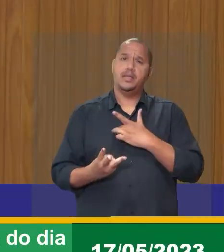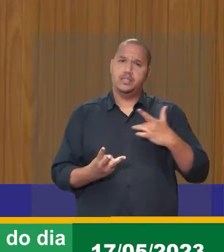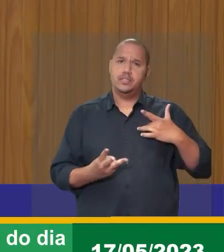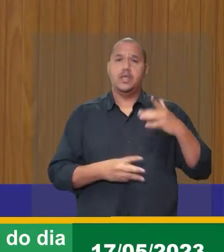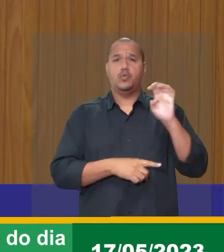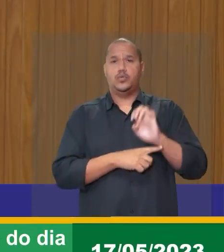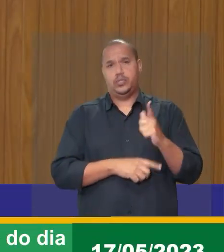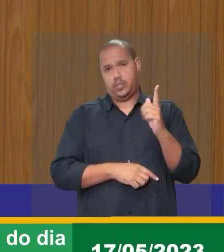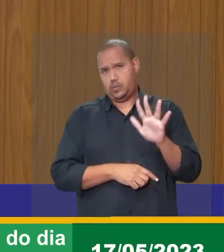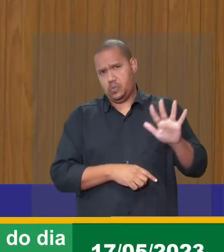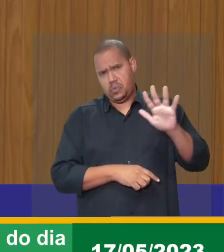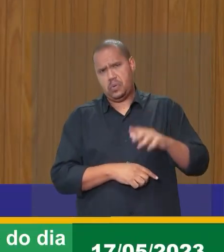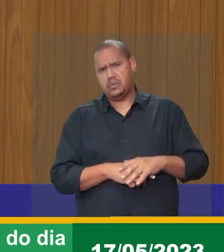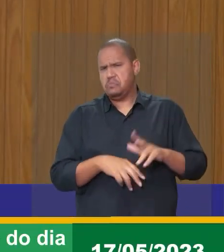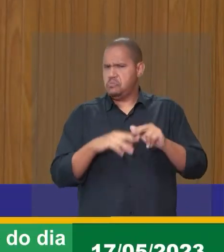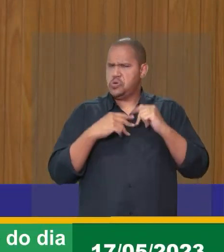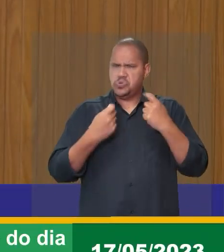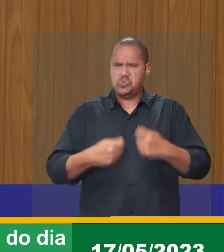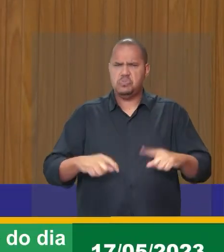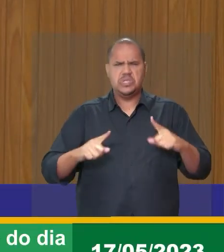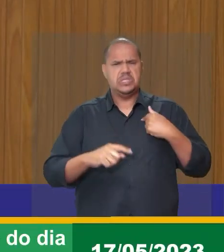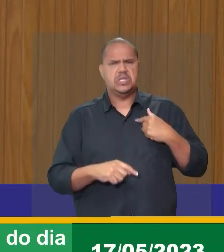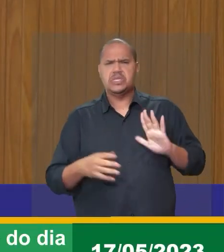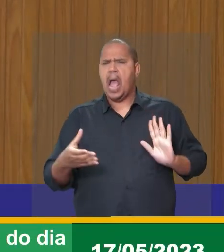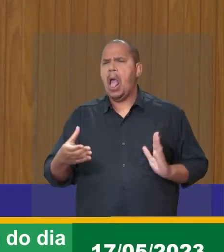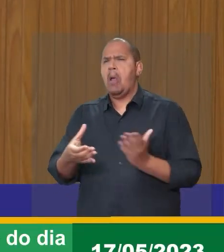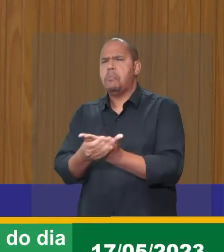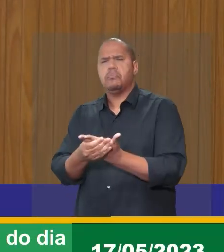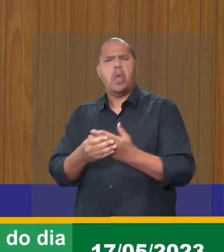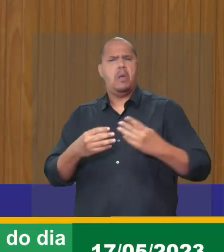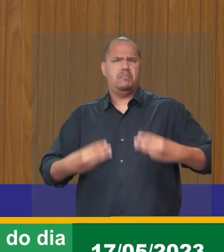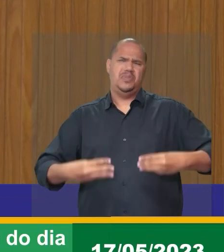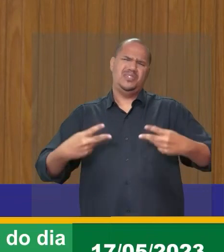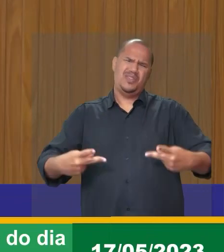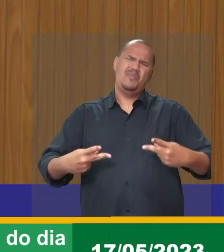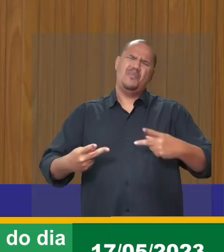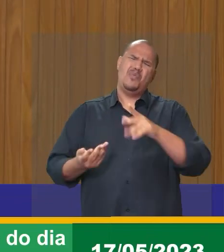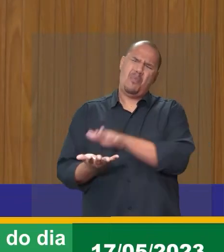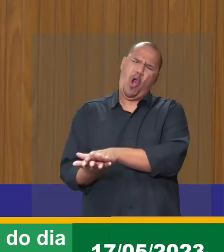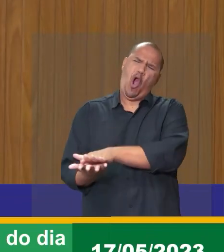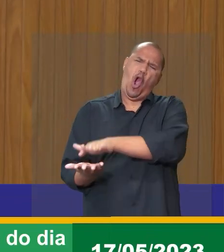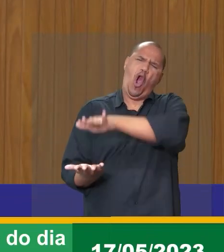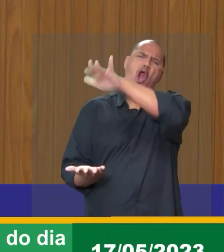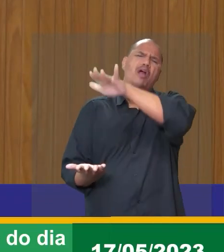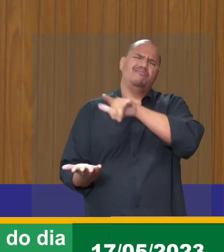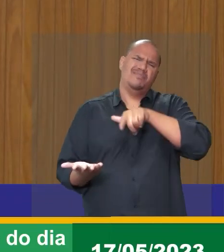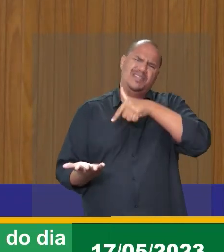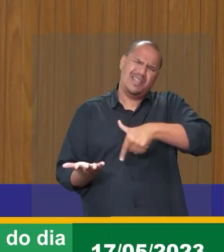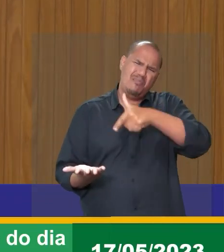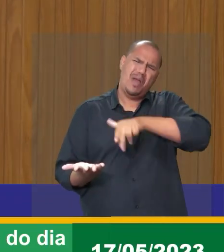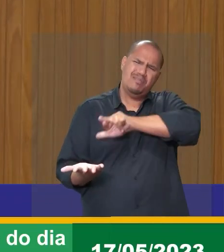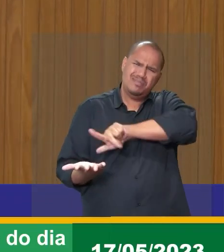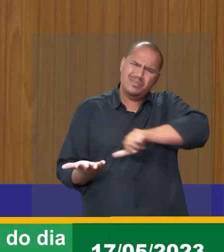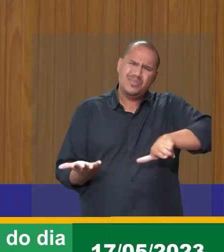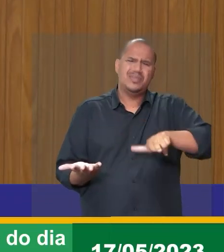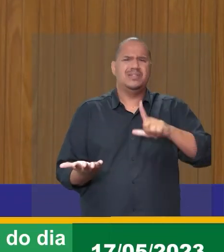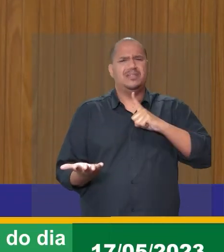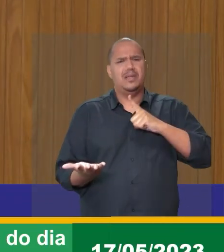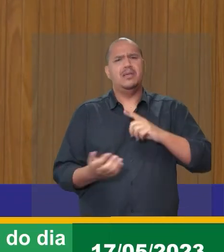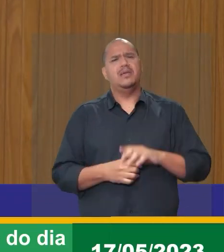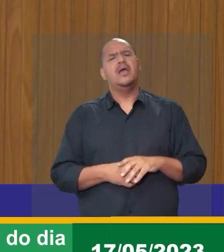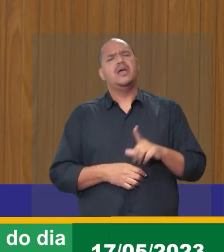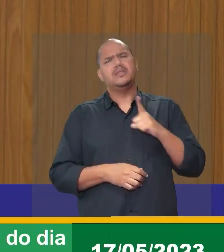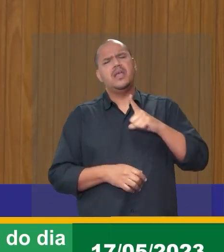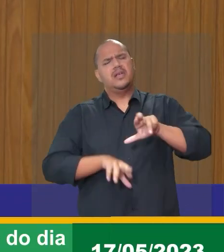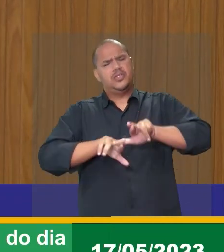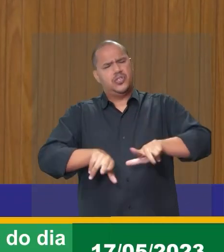não há necessidade de participação do Ministério Público que já tem muitas atribuições a serem realizadas nós temos vários crimes a serem